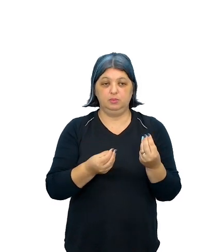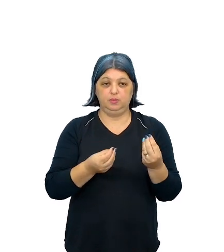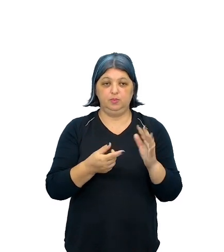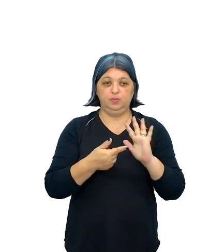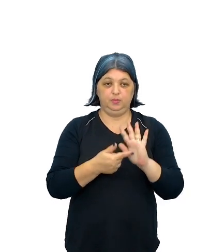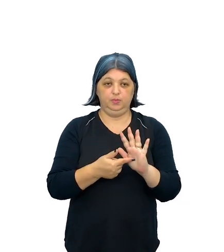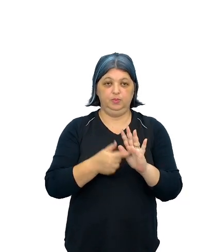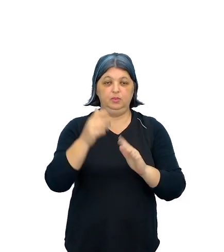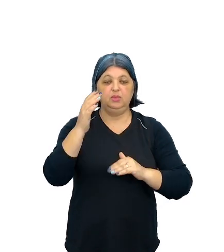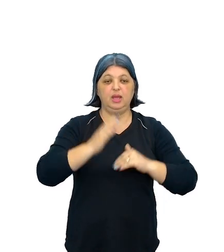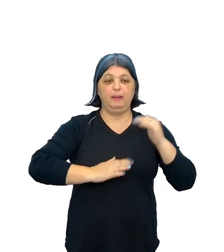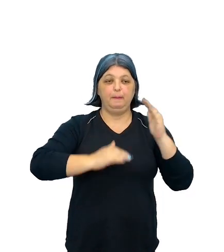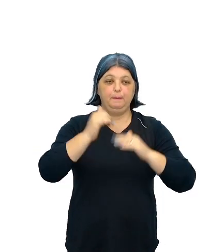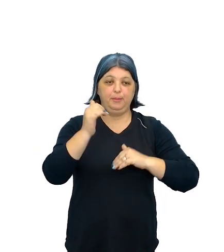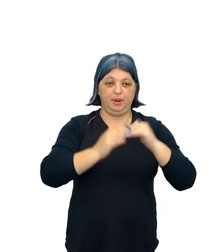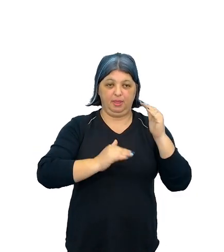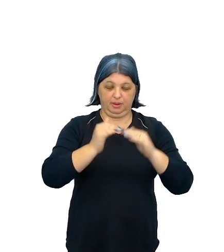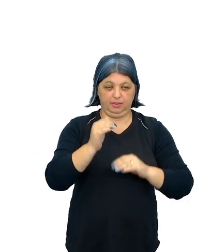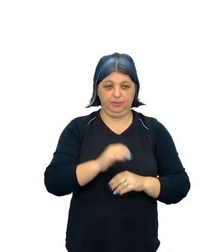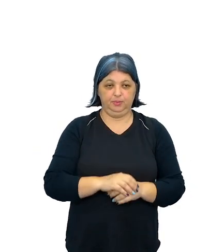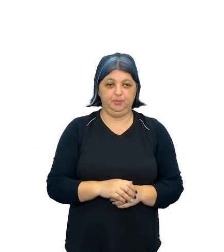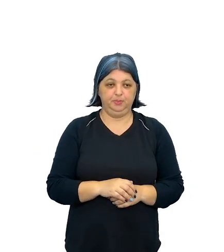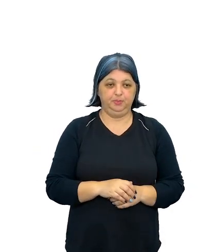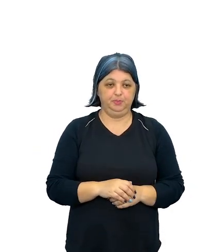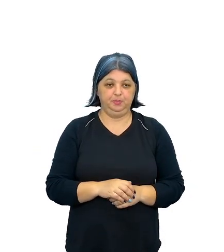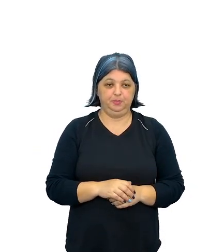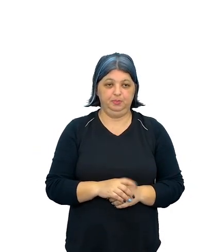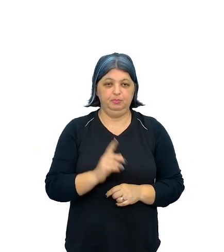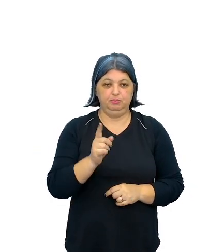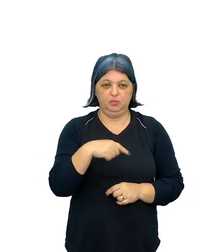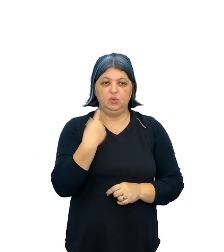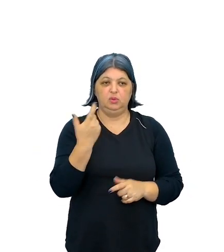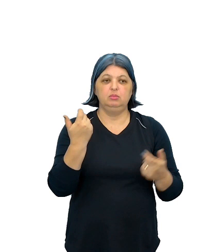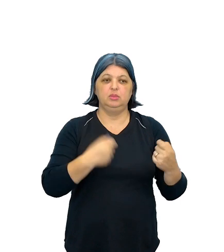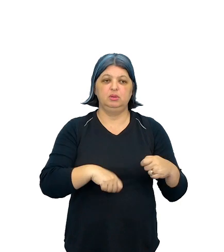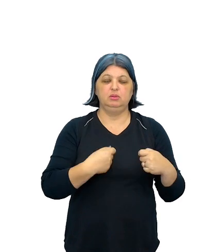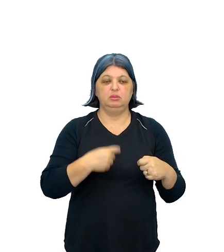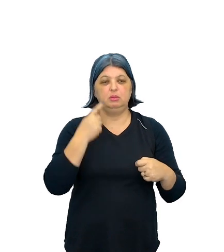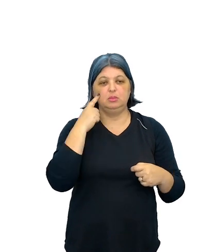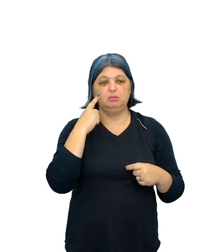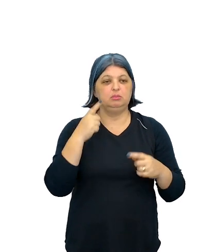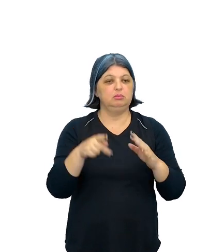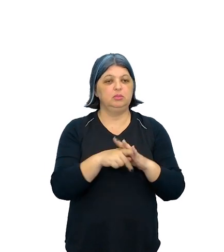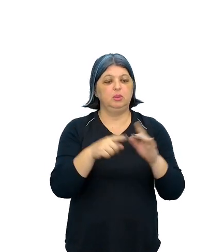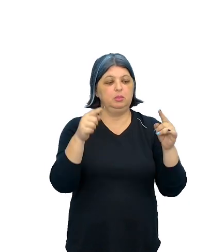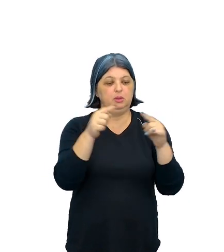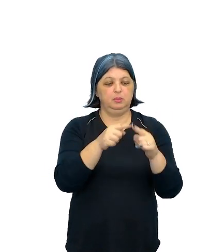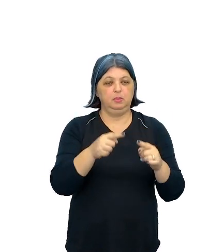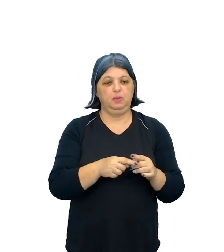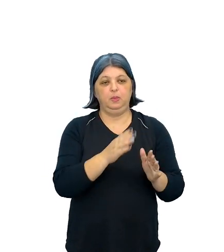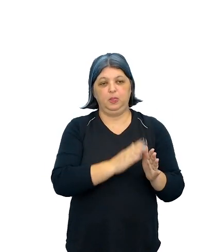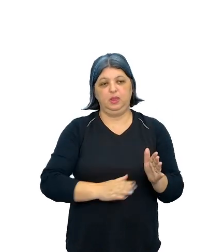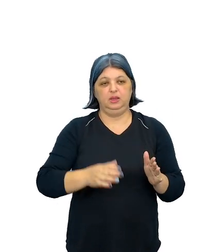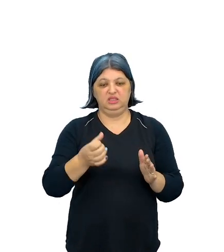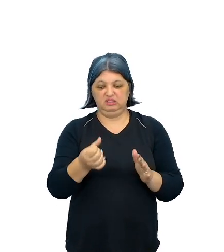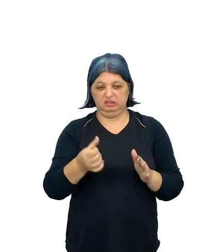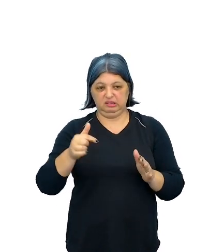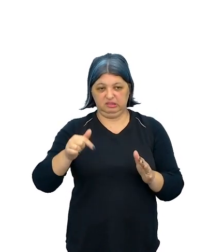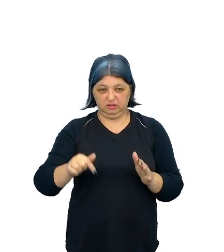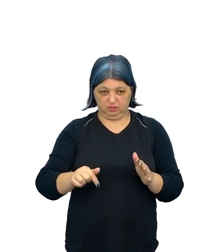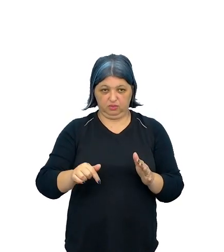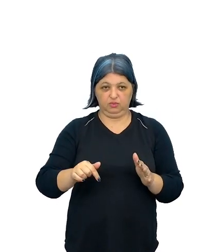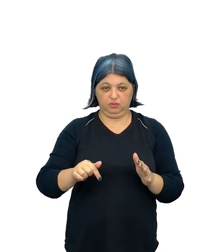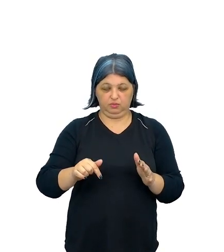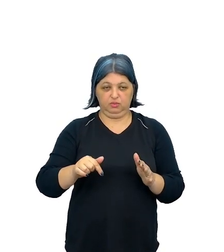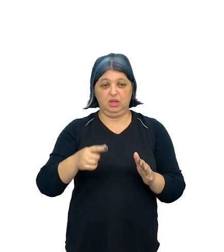aqui habilidades, porque nós temos que fazer esse contraponto, né, entre a sequência atividade 7 e a sequência